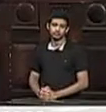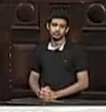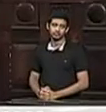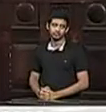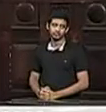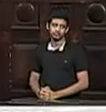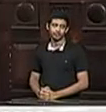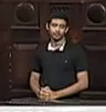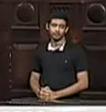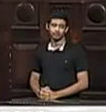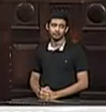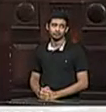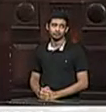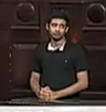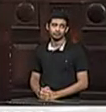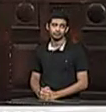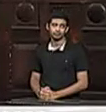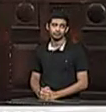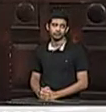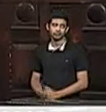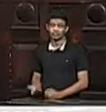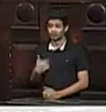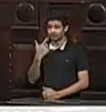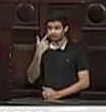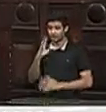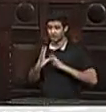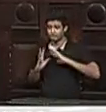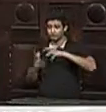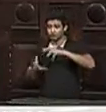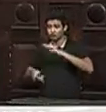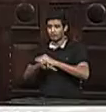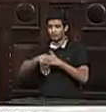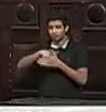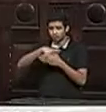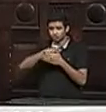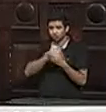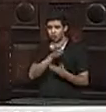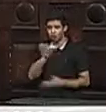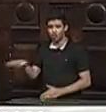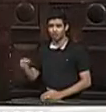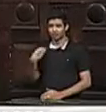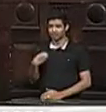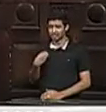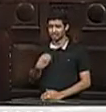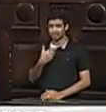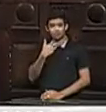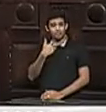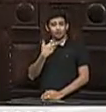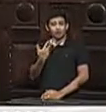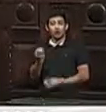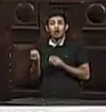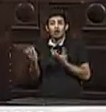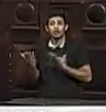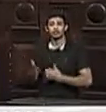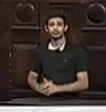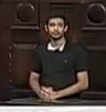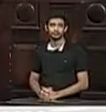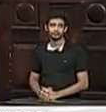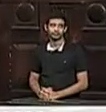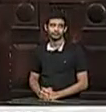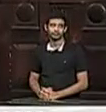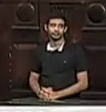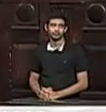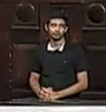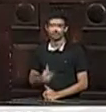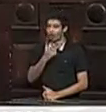a possibilidade de comparecer ao Mundial de Futebol. O Marco Polo Nero, o Zé Maria